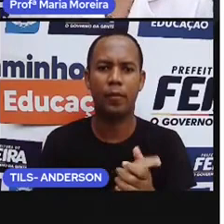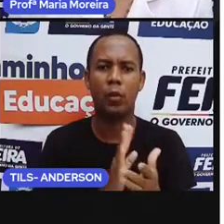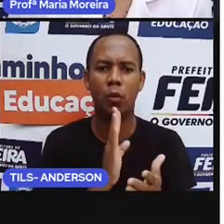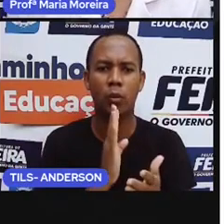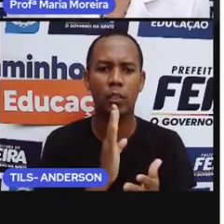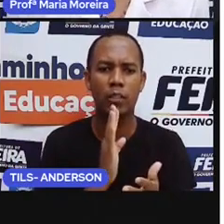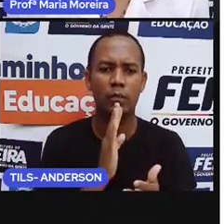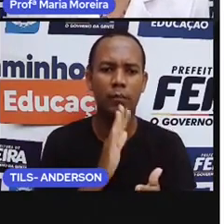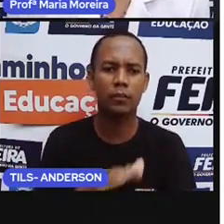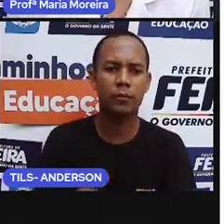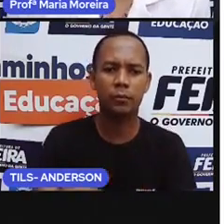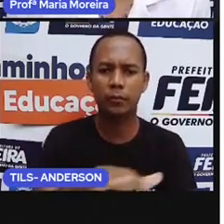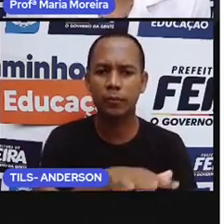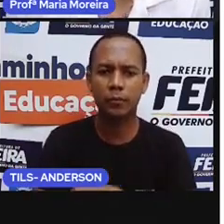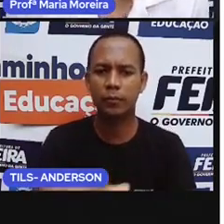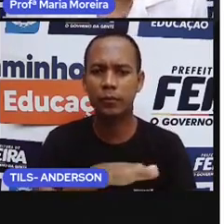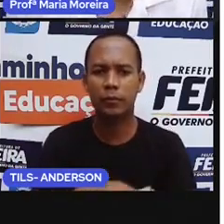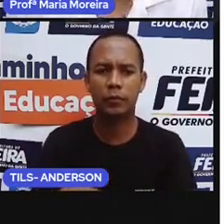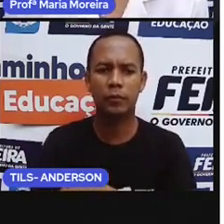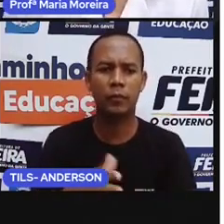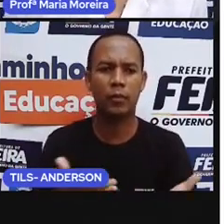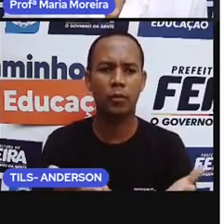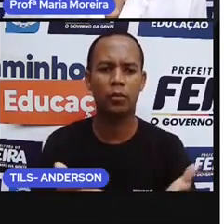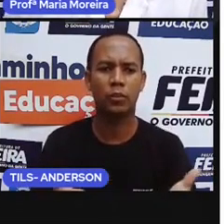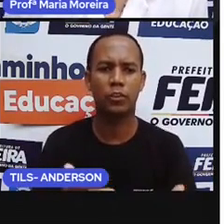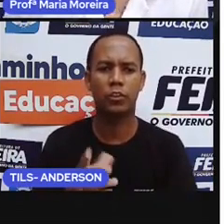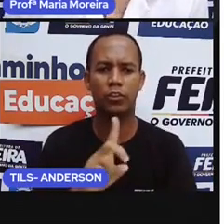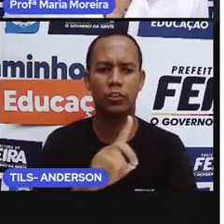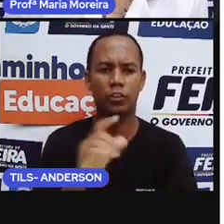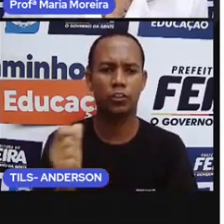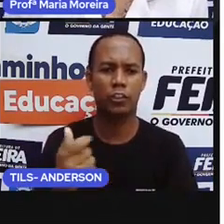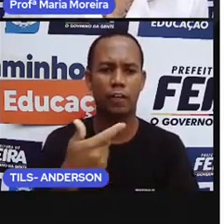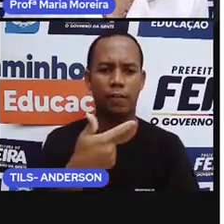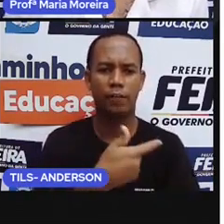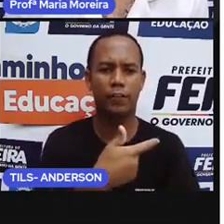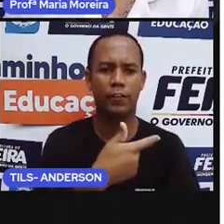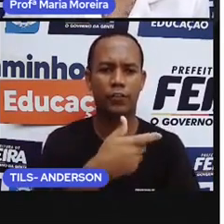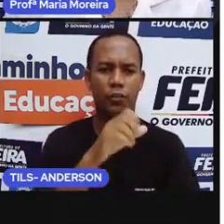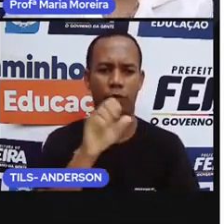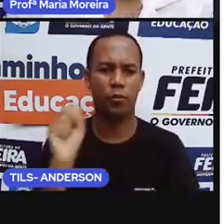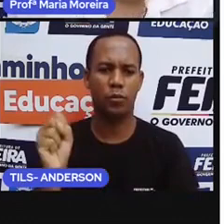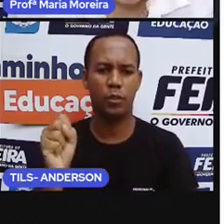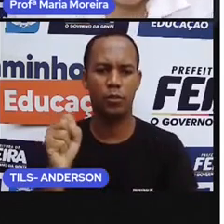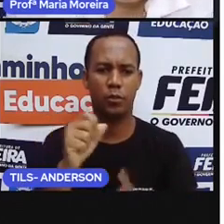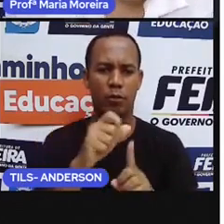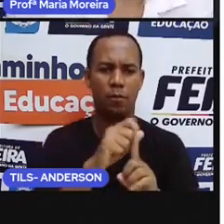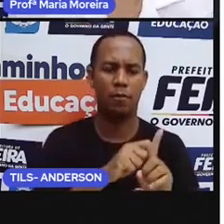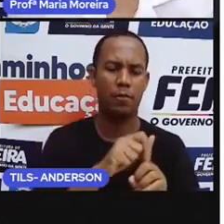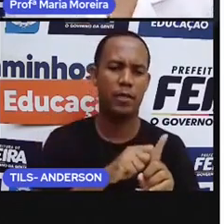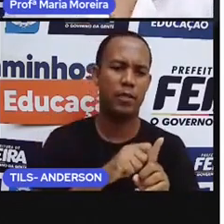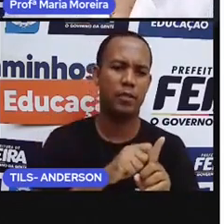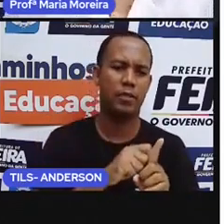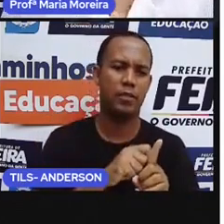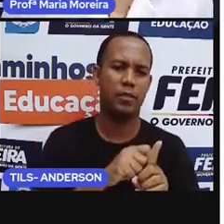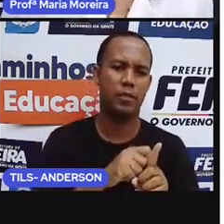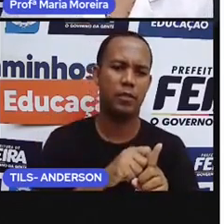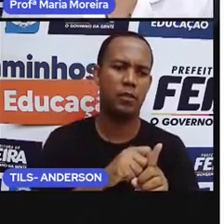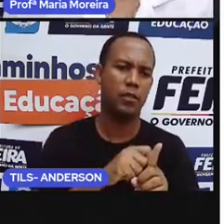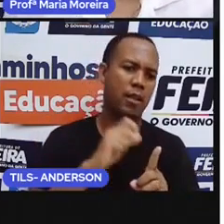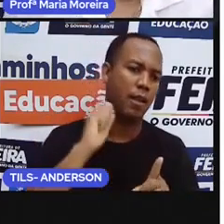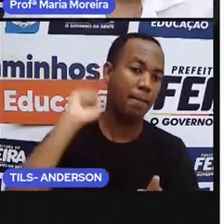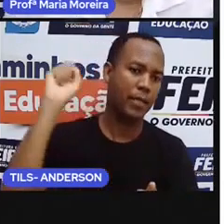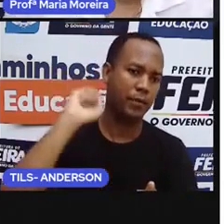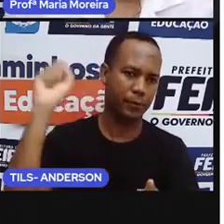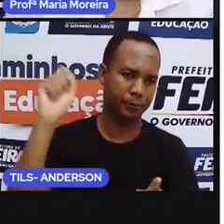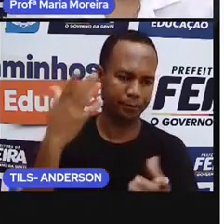conhecimento será ciências humanas. Hoje, dia 28, né, do mês 4, mês quase que acabando aí, quase